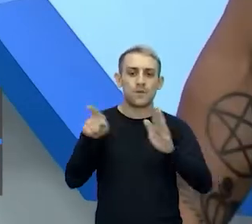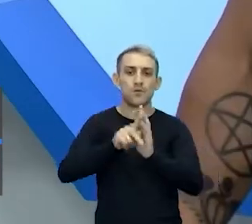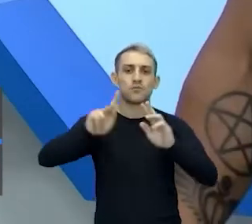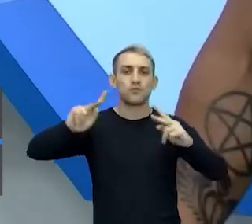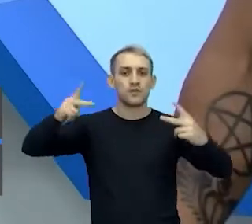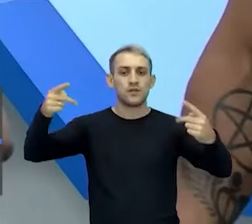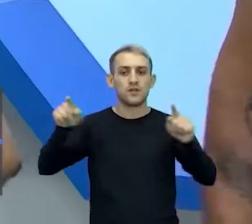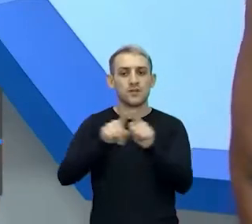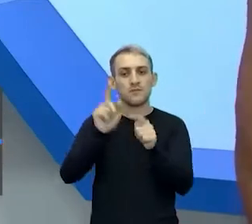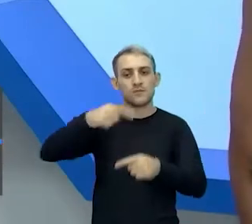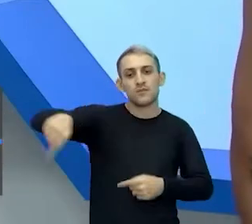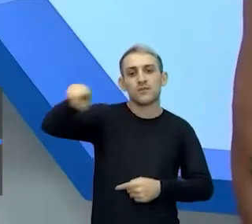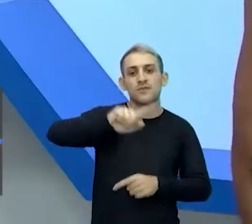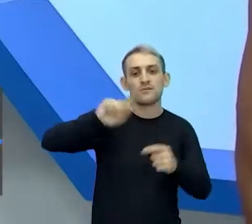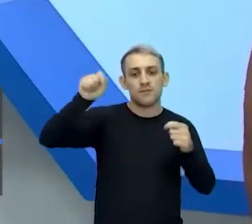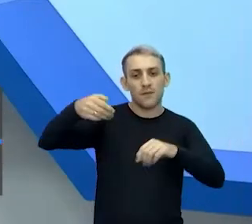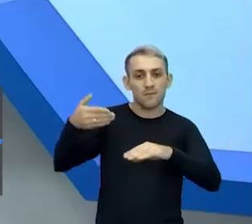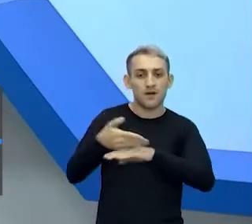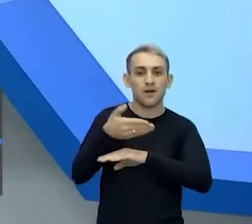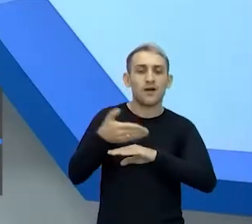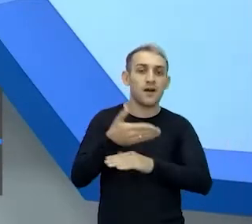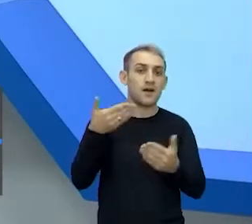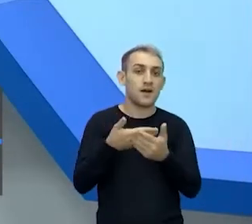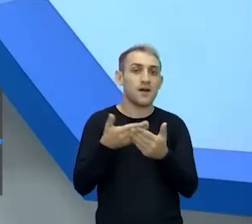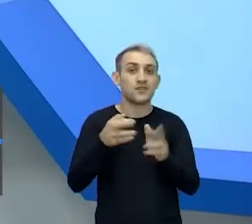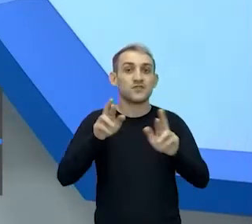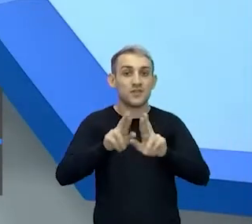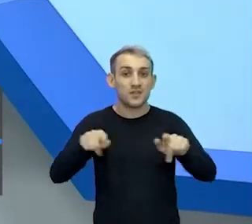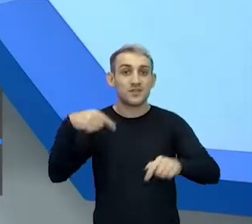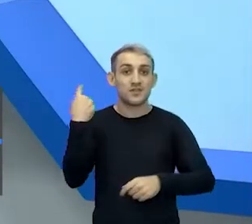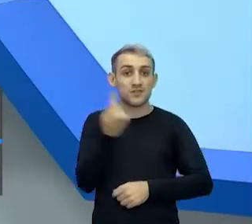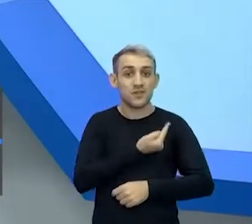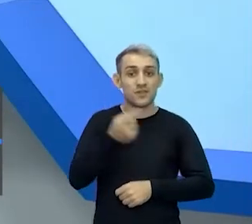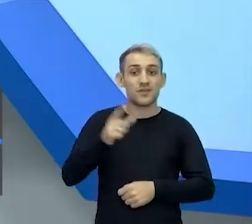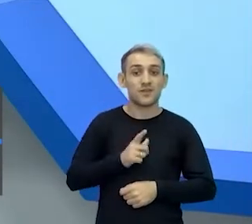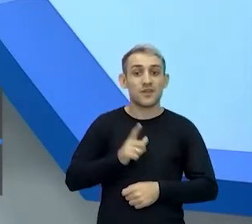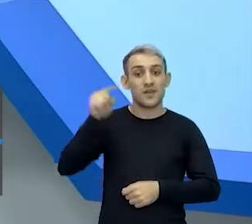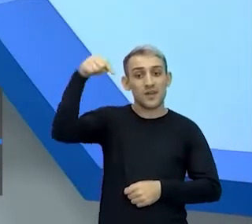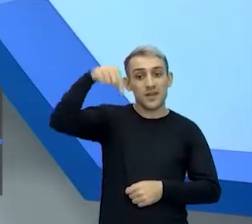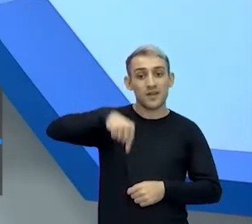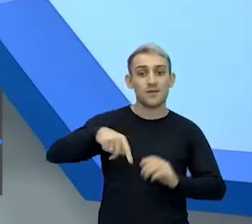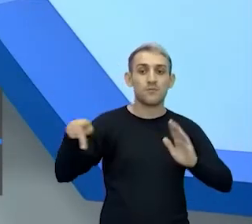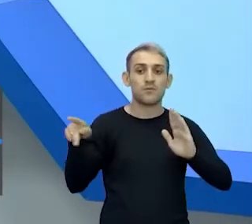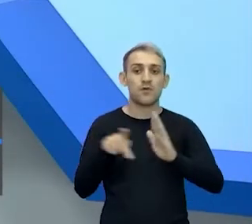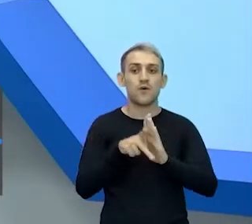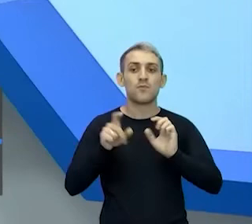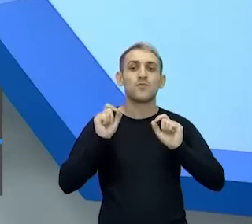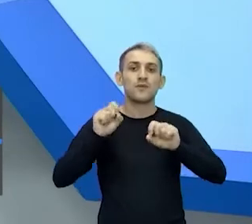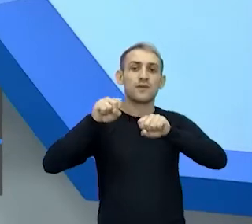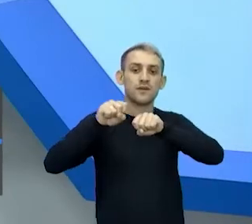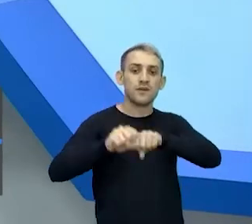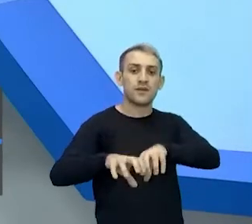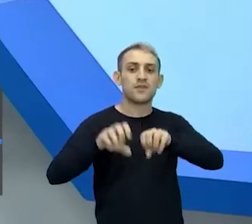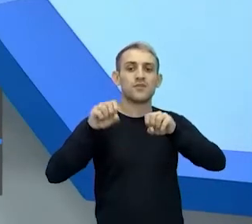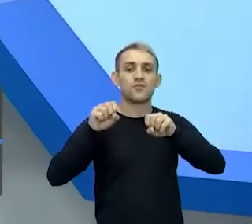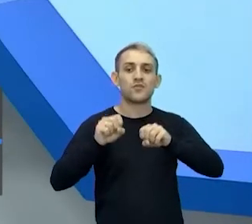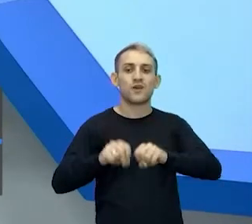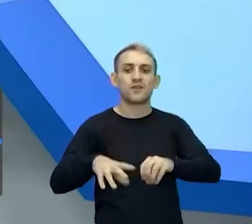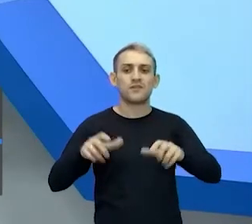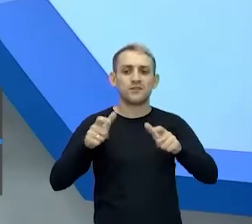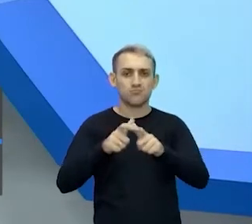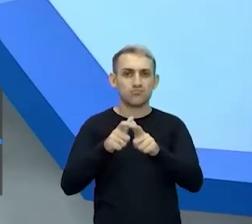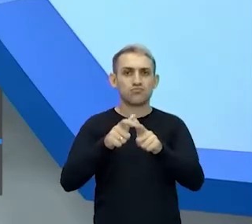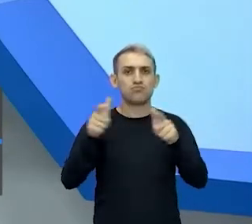aí venha participar com as aulas diferenciadas que nós estamos promovendo aqui para uma educação muito mais